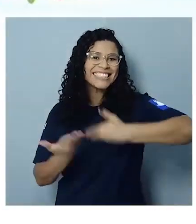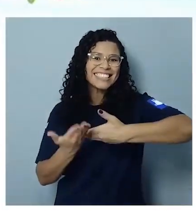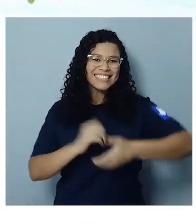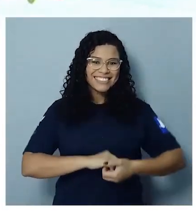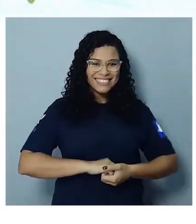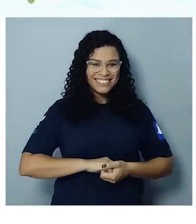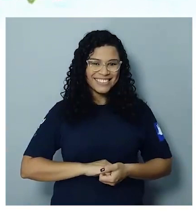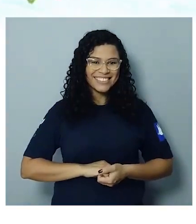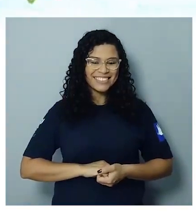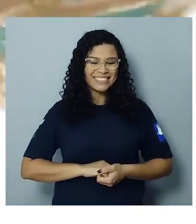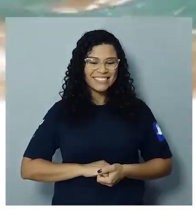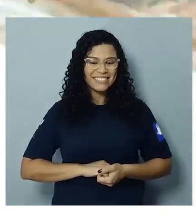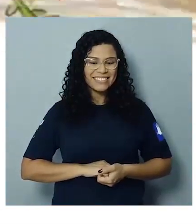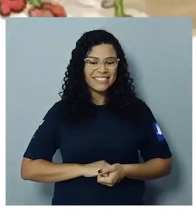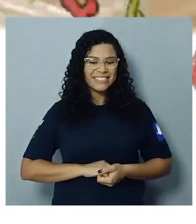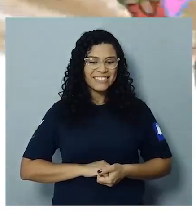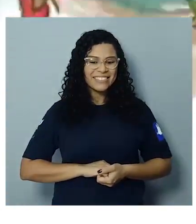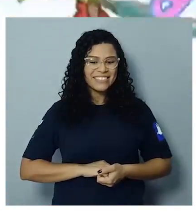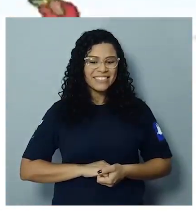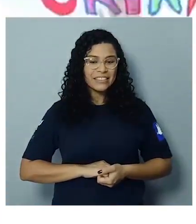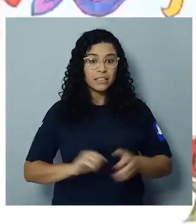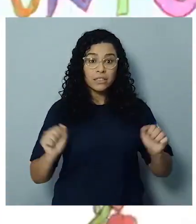criança para criança